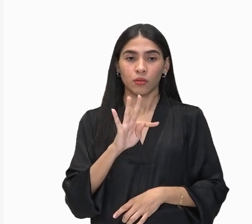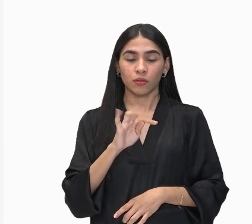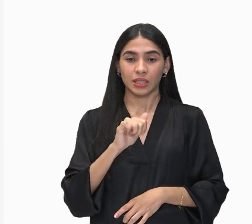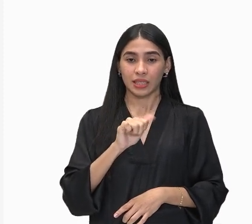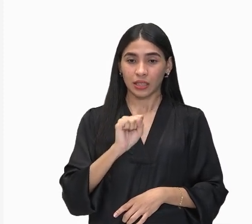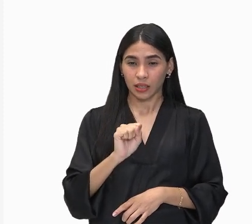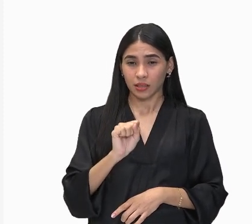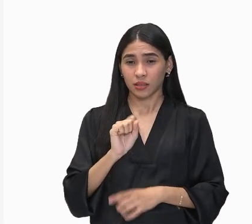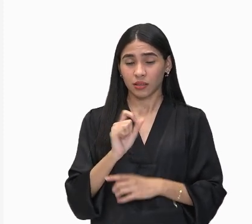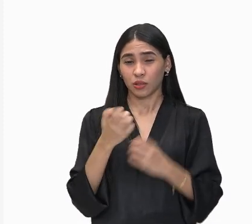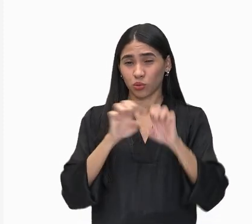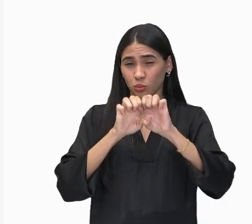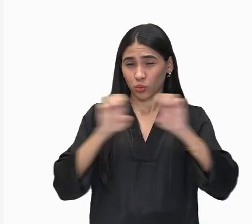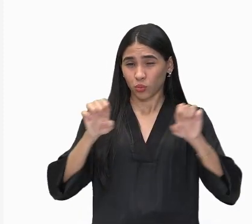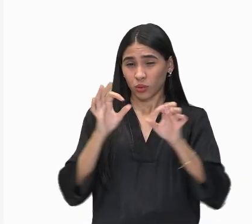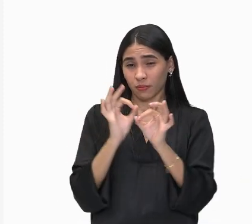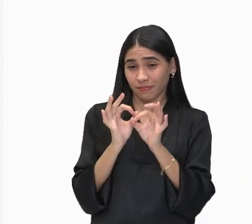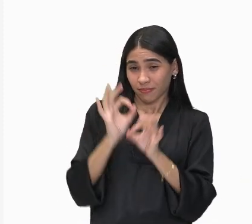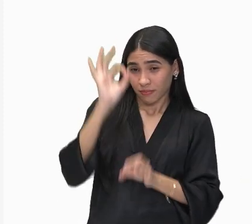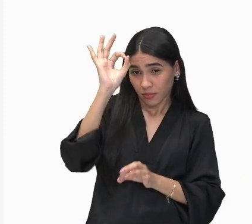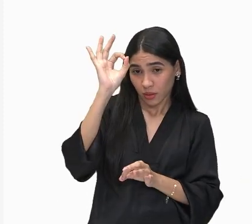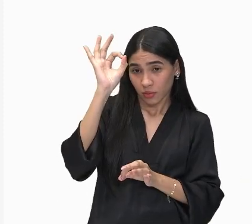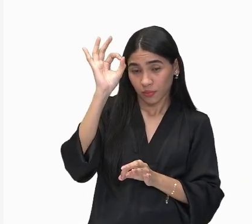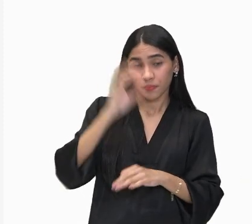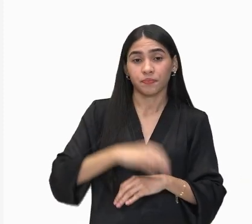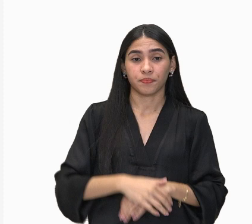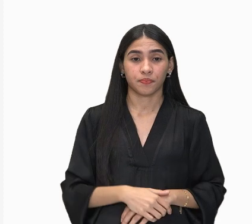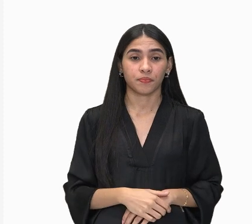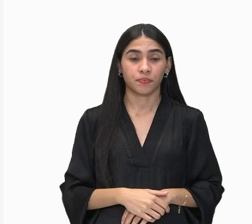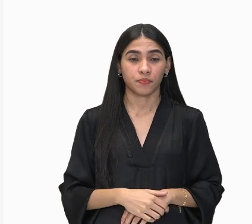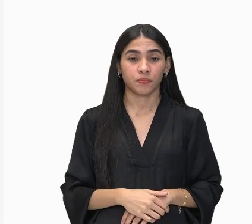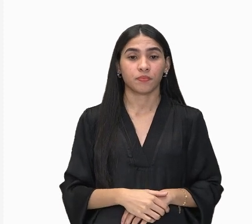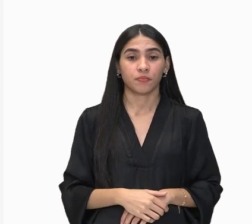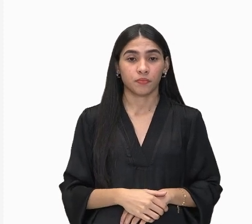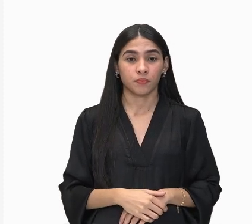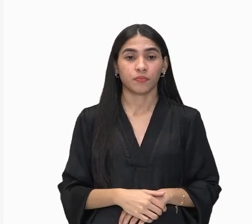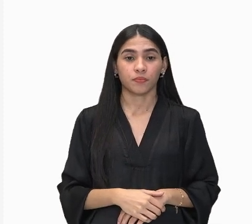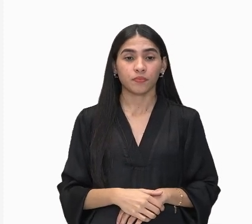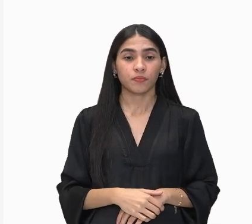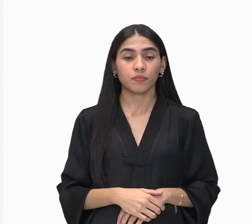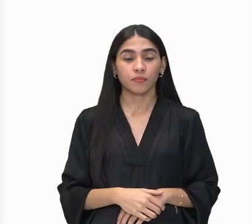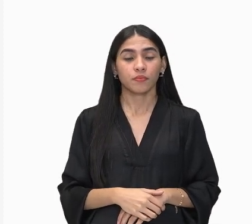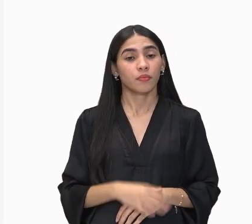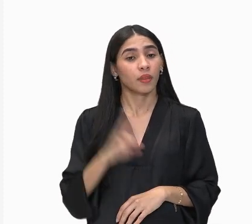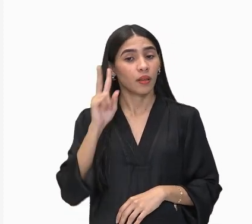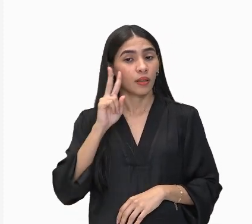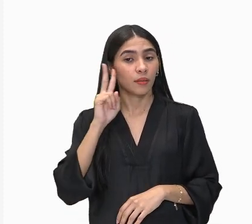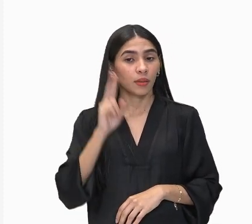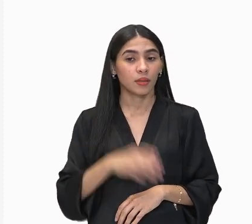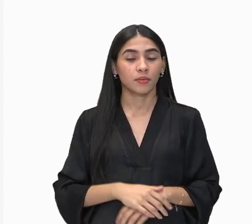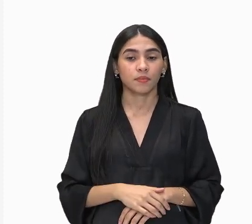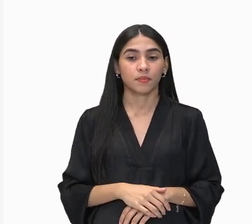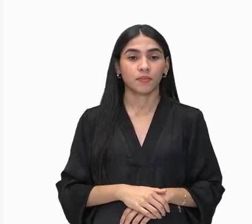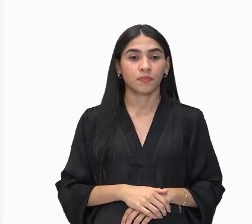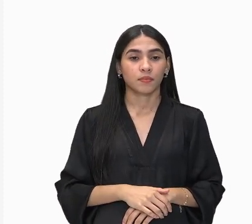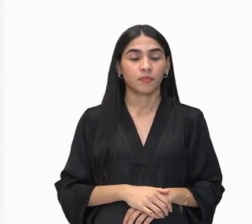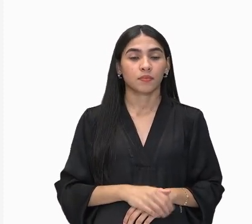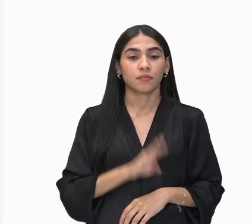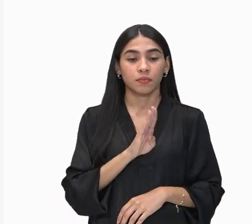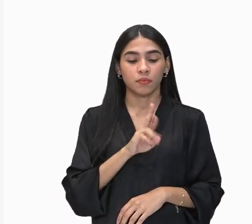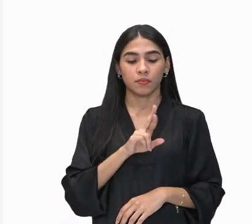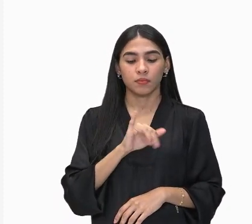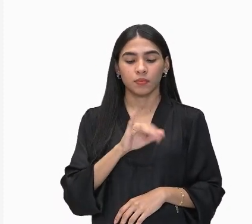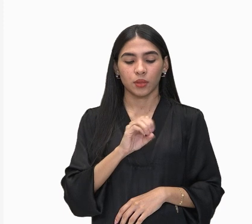são um pouquinho maior, o porte delas é um pouquinho mais alto do que das briófitas, lembrando que as briófitas elas